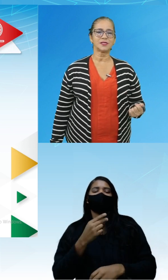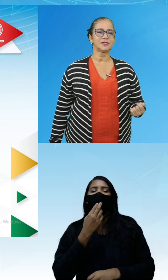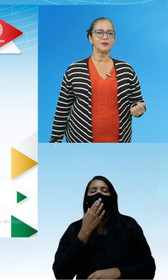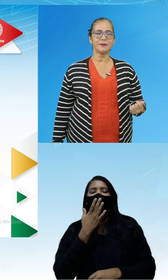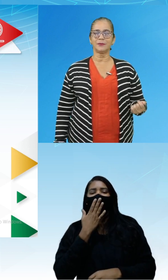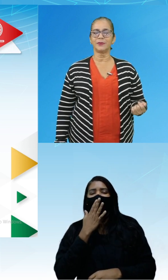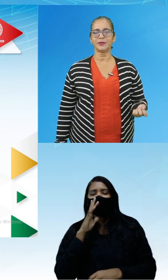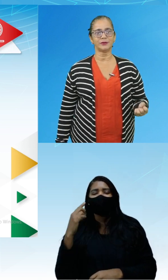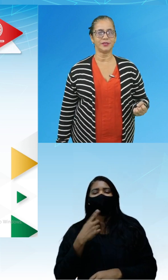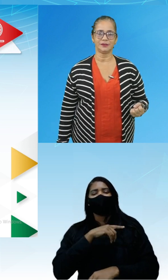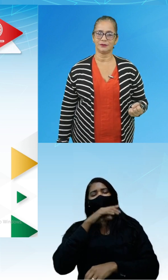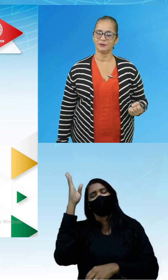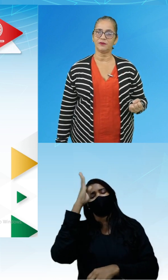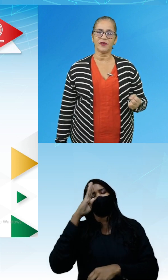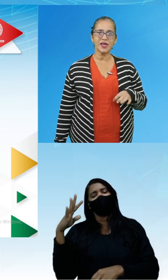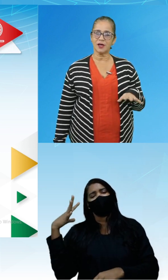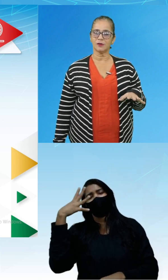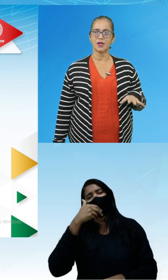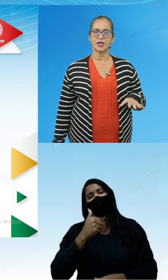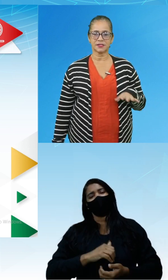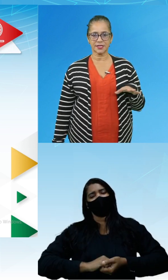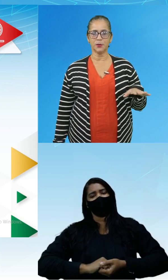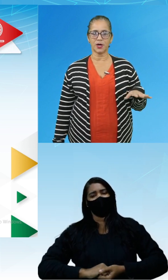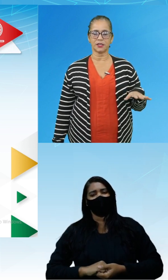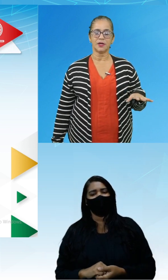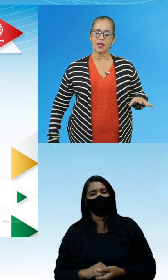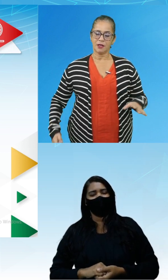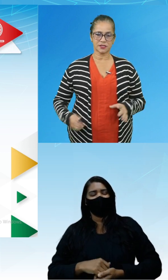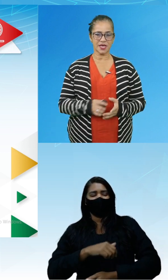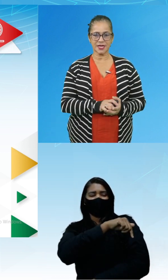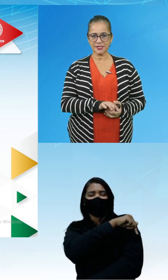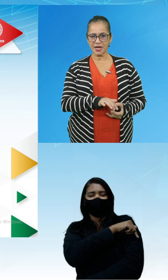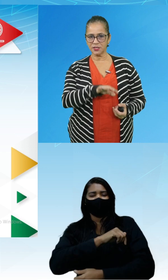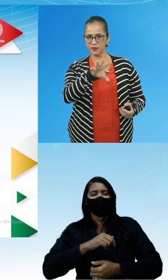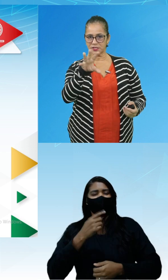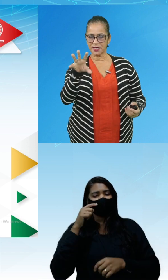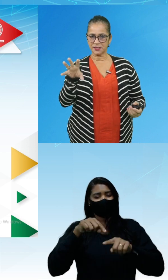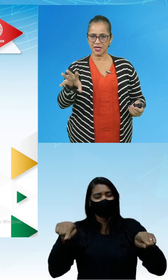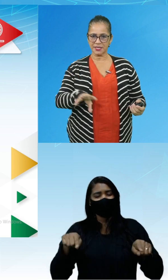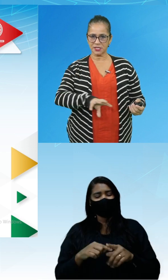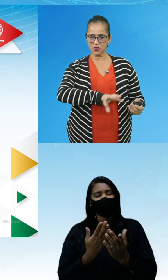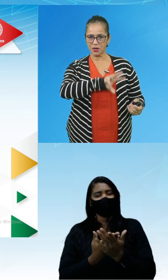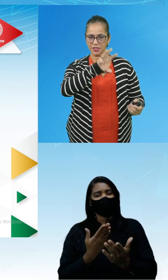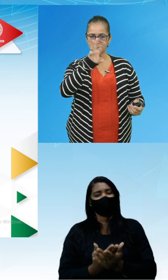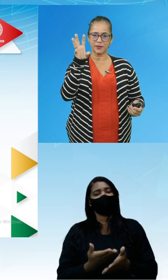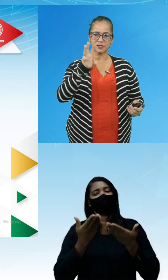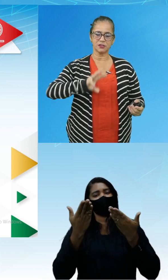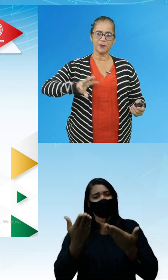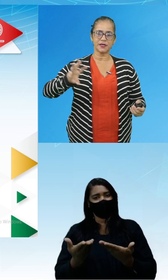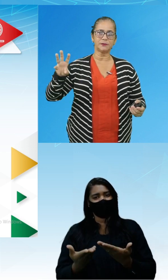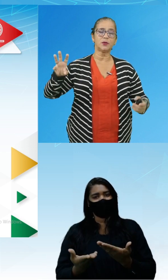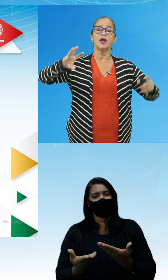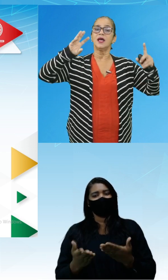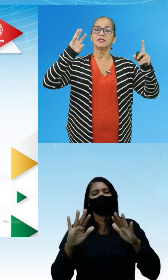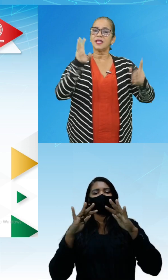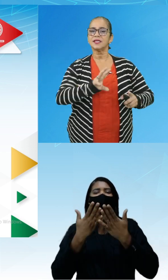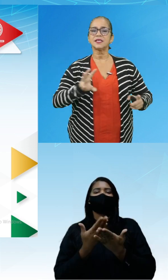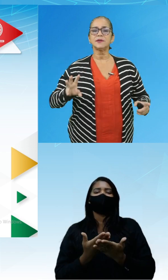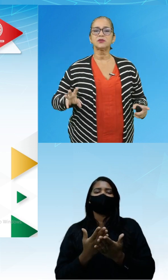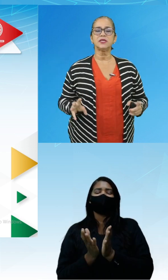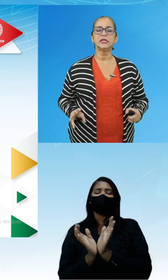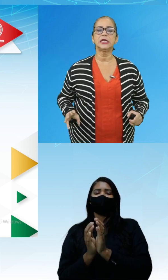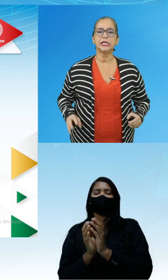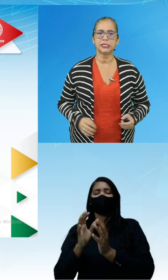Nosso Brasil é muito lindo. Não venha, não, 7º ano. Eu sei que na sala de vocês e cada escola aqui do Brasil, de Pernambuco, tem